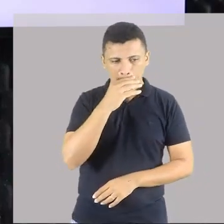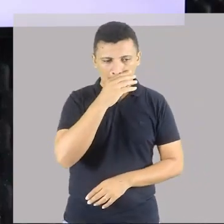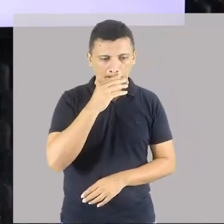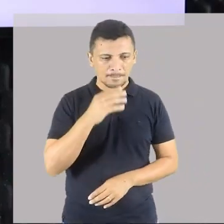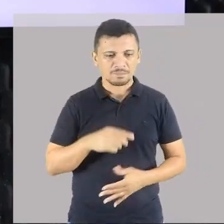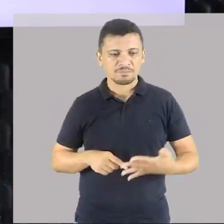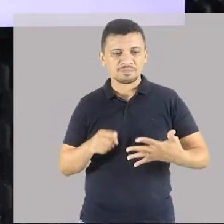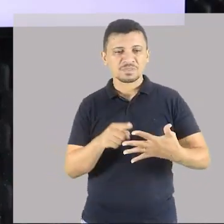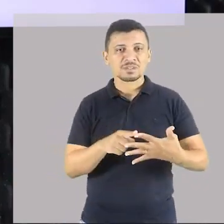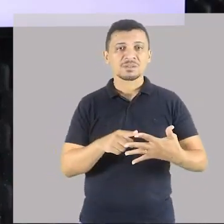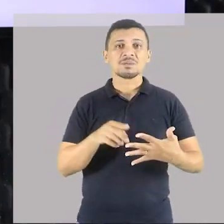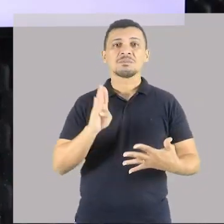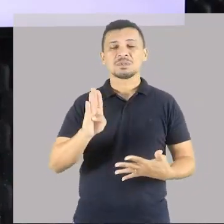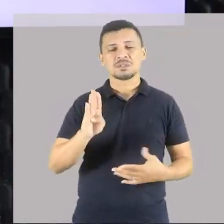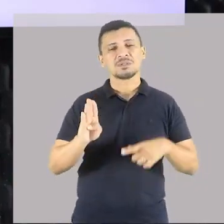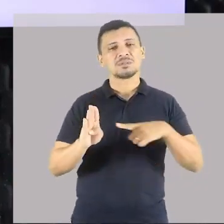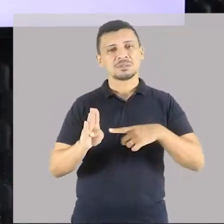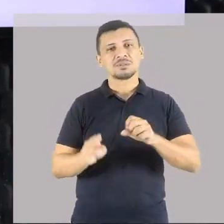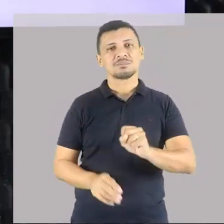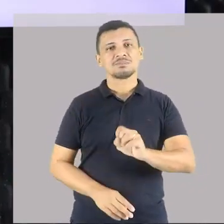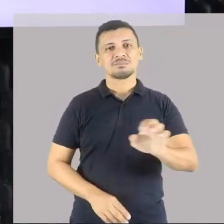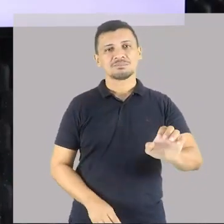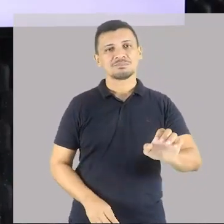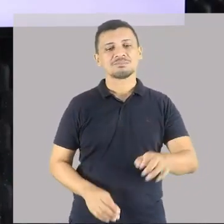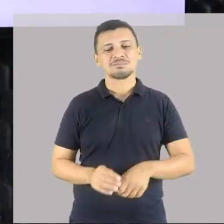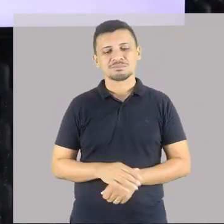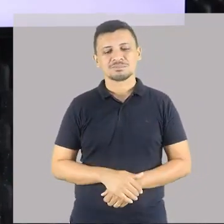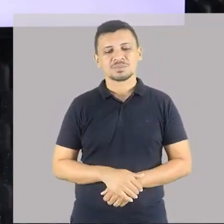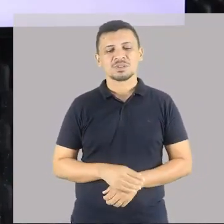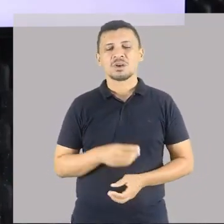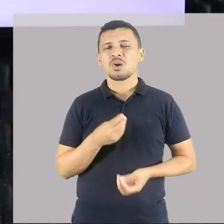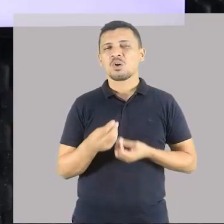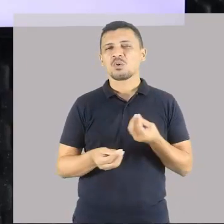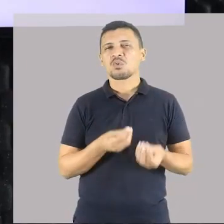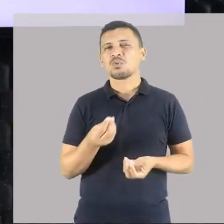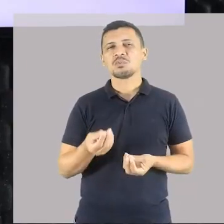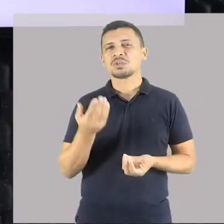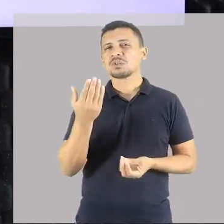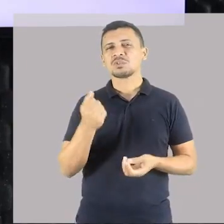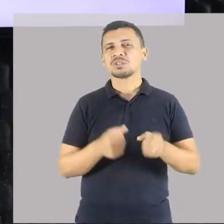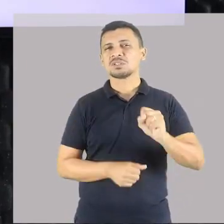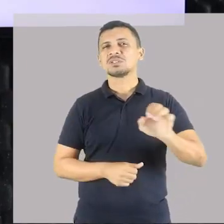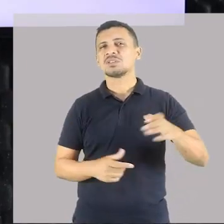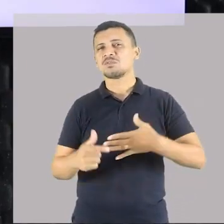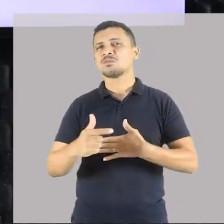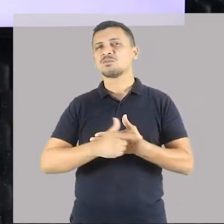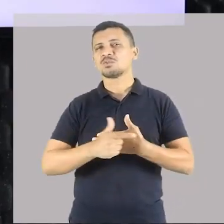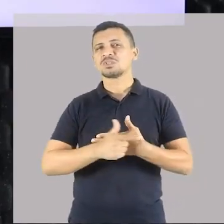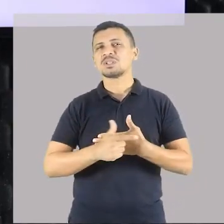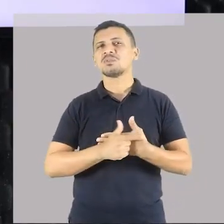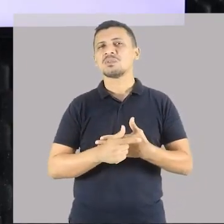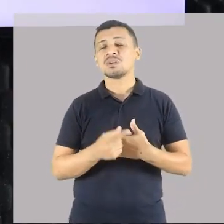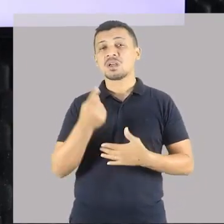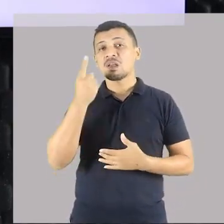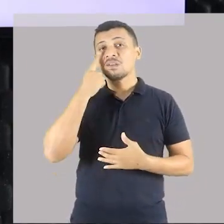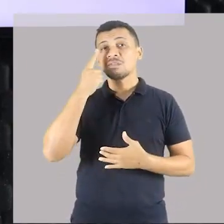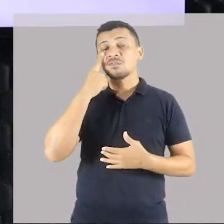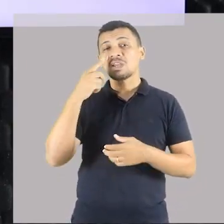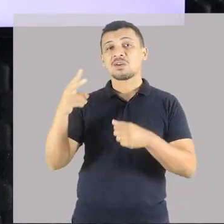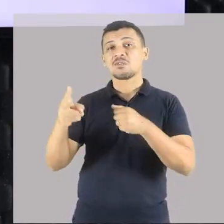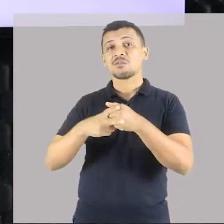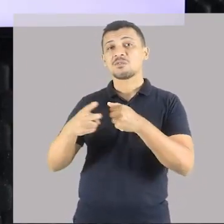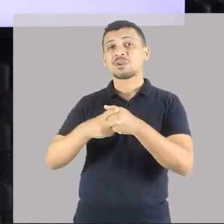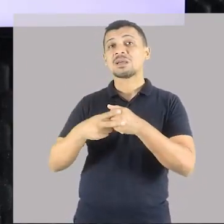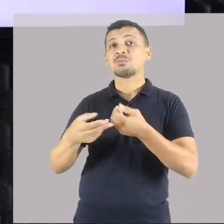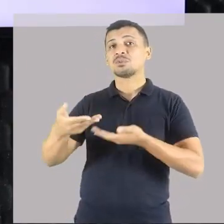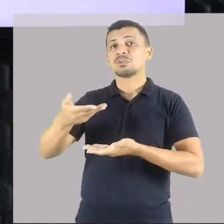letra B, o si com a função de índice. E, Josefina, e como é que eu sei que o si tem função de índice? Por causa do verbo, o verbo